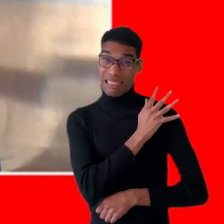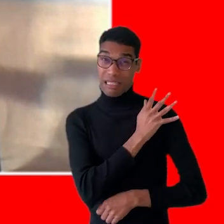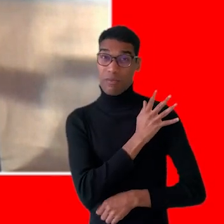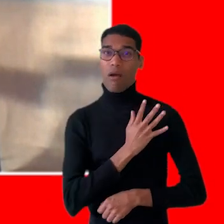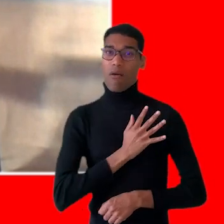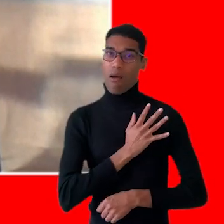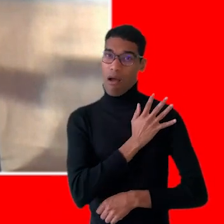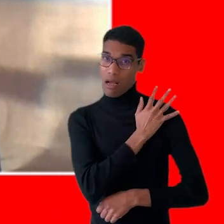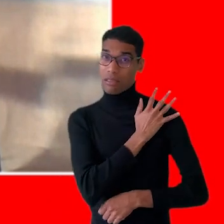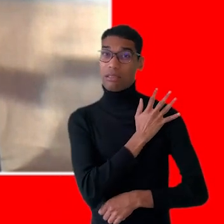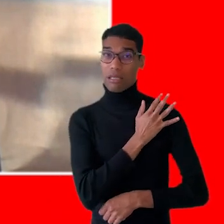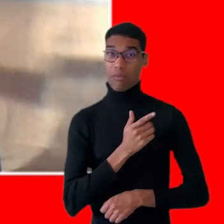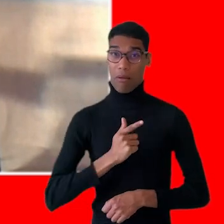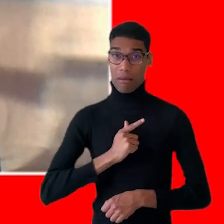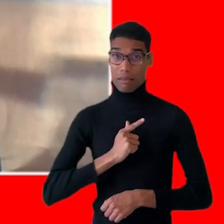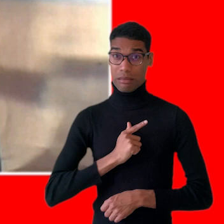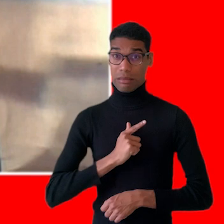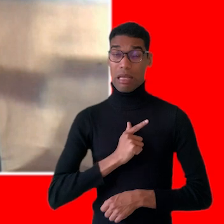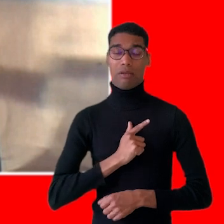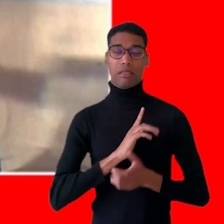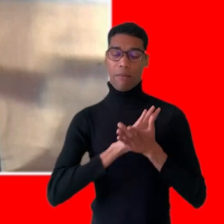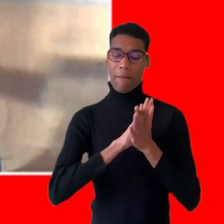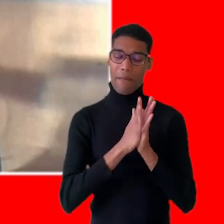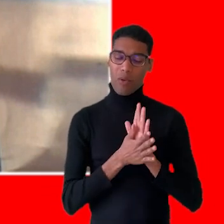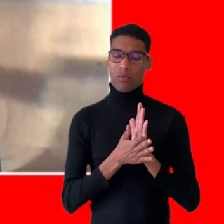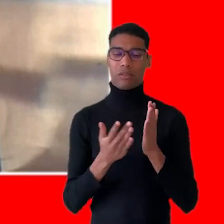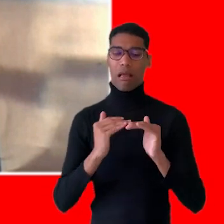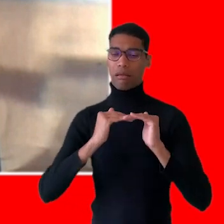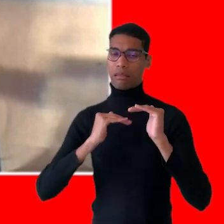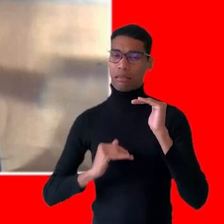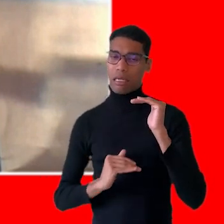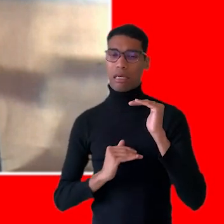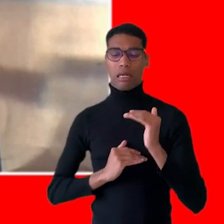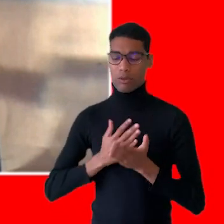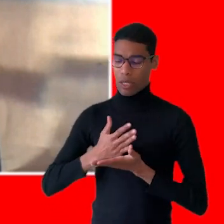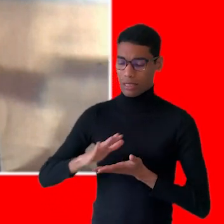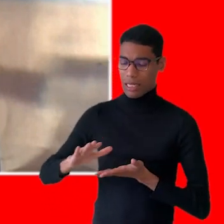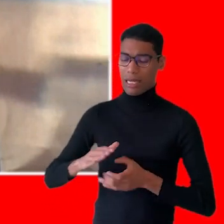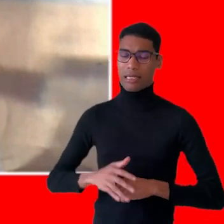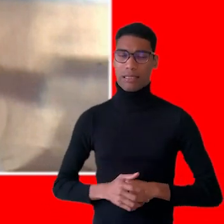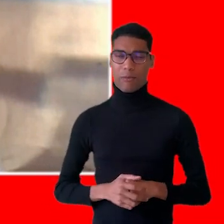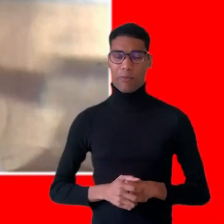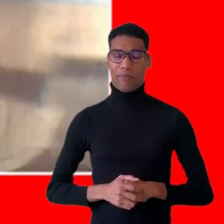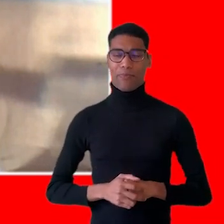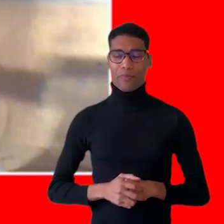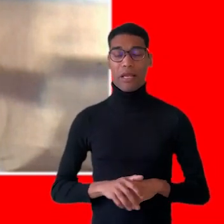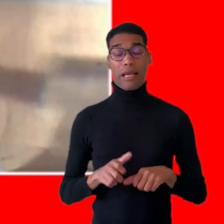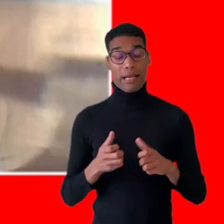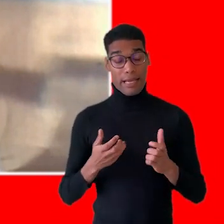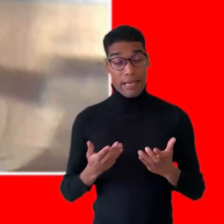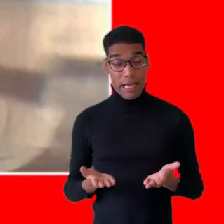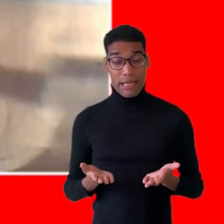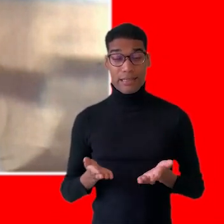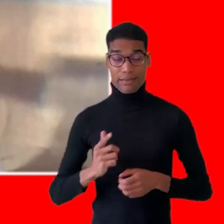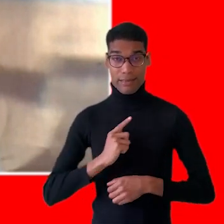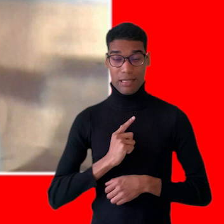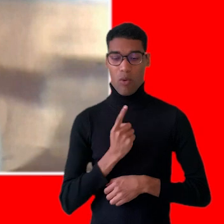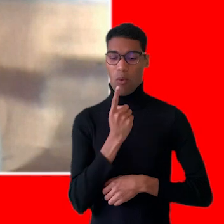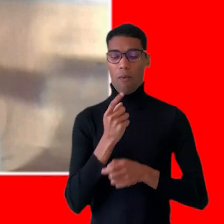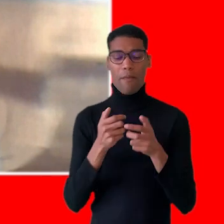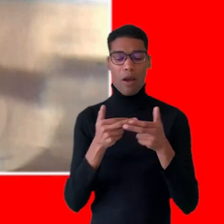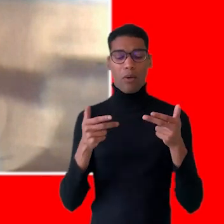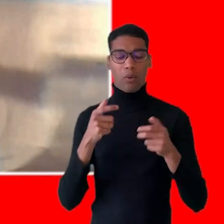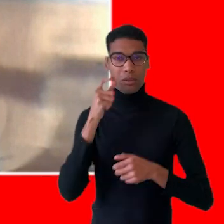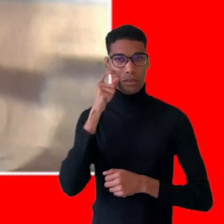racismo que se mantém no estigma, no preconceito, na desigualdade, na segregação, né? E há uma